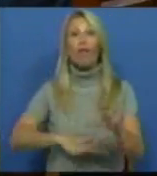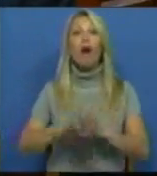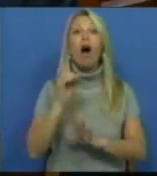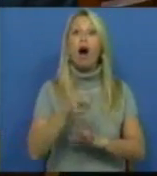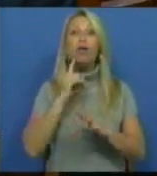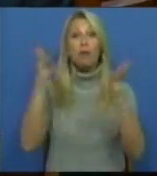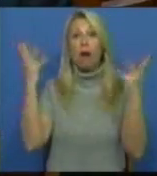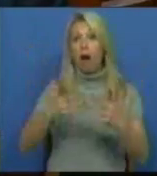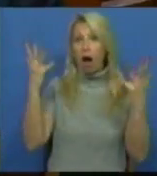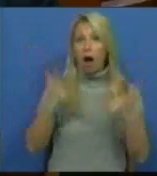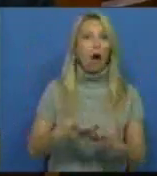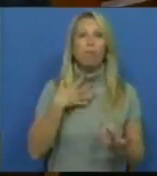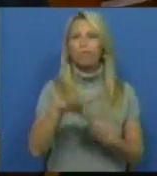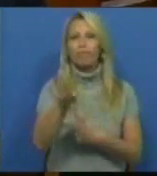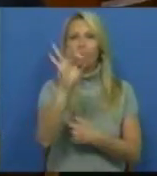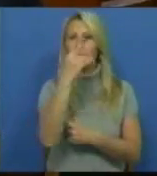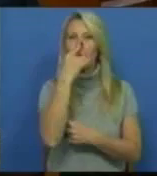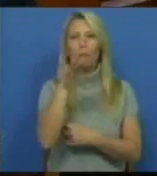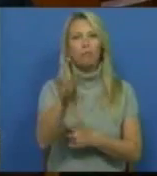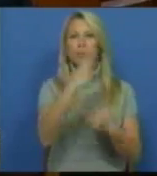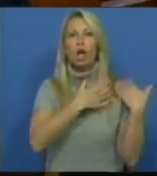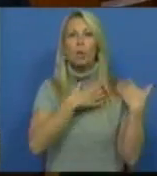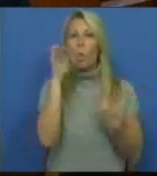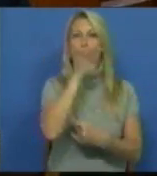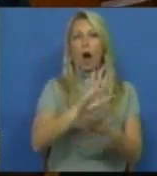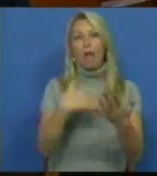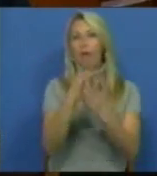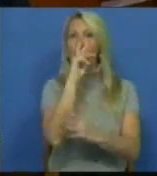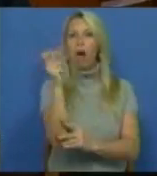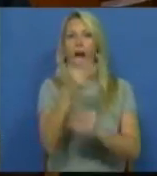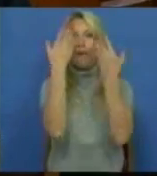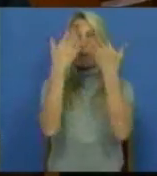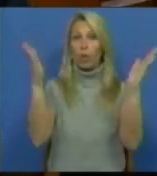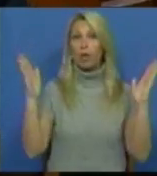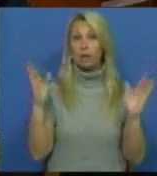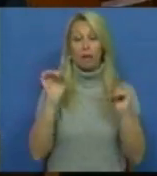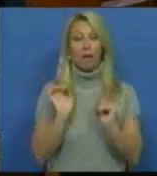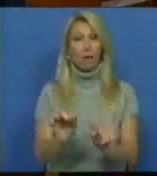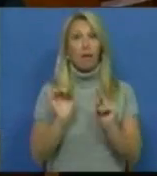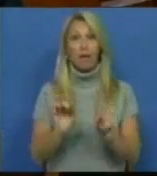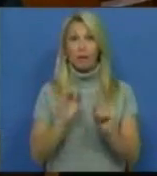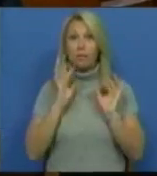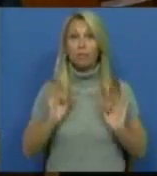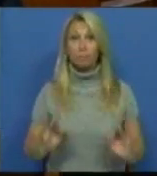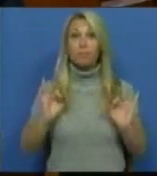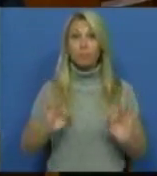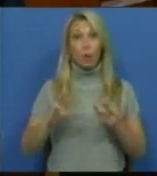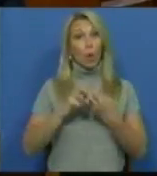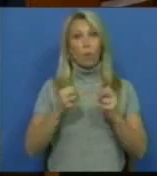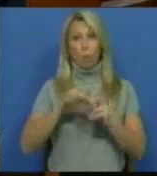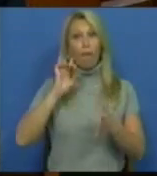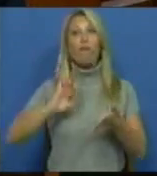orçamento uma opção pela irresponsabilidade e pela fragilização da democracia. E é esse exatamente o